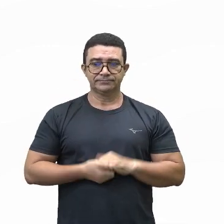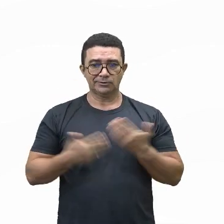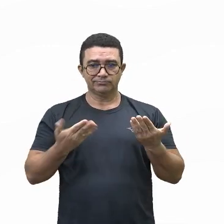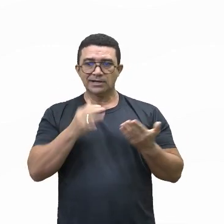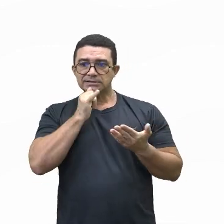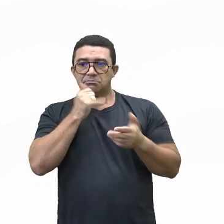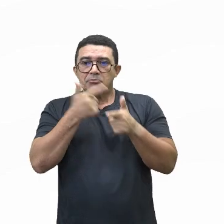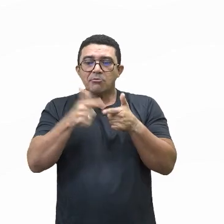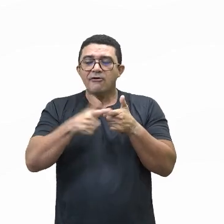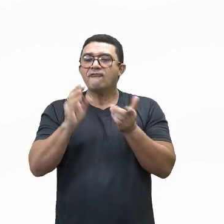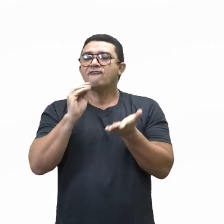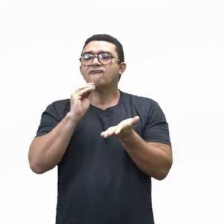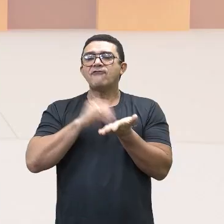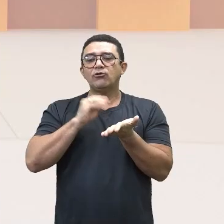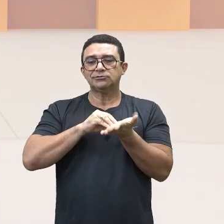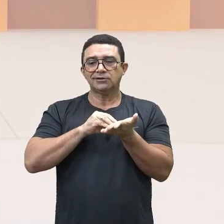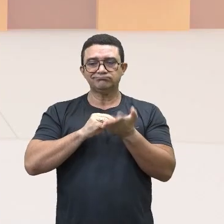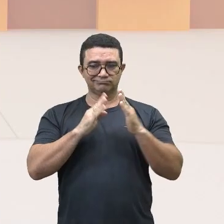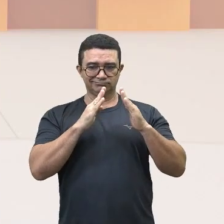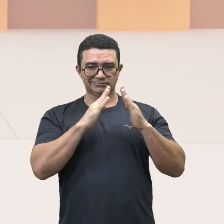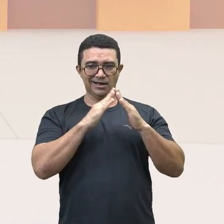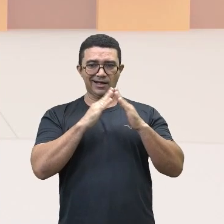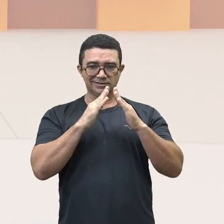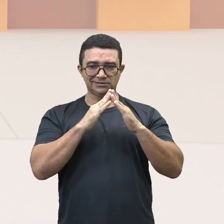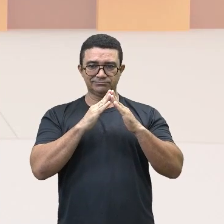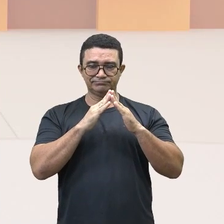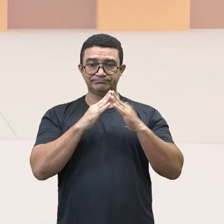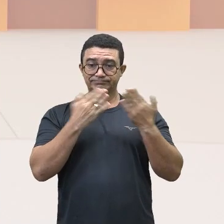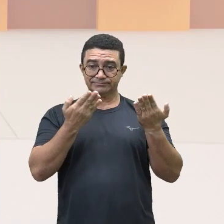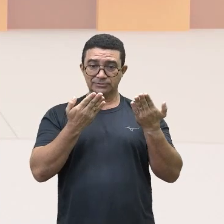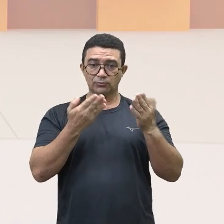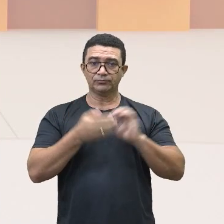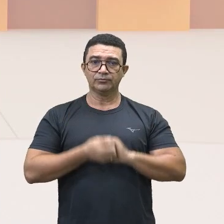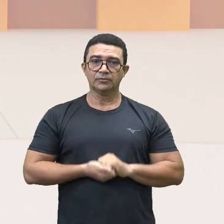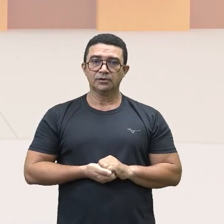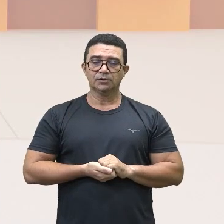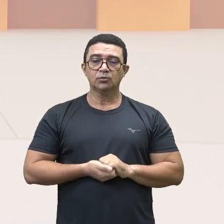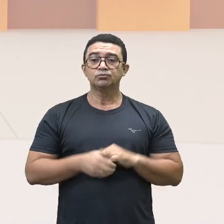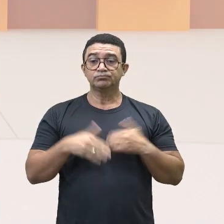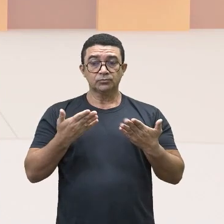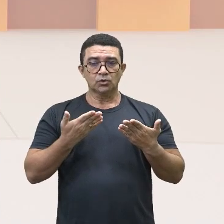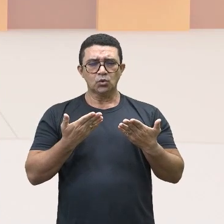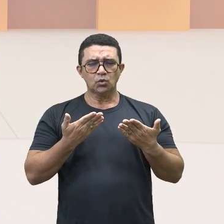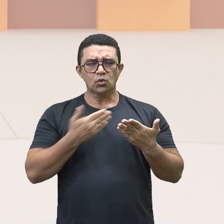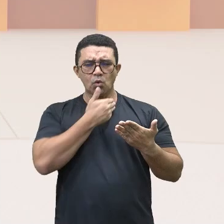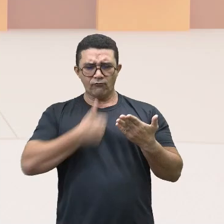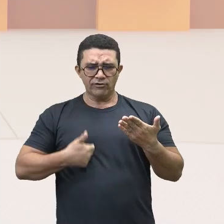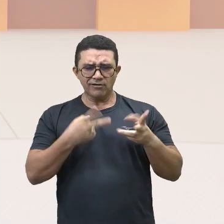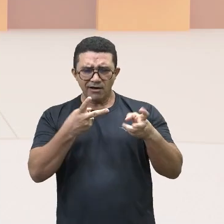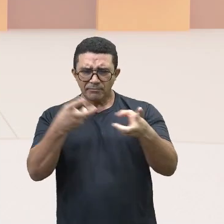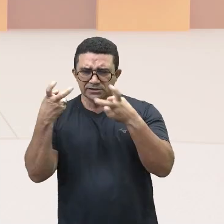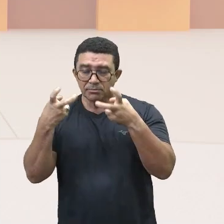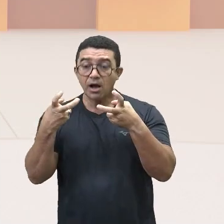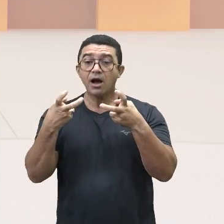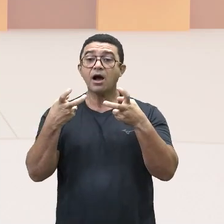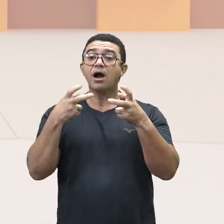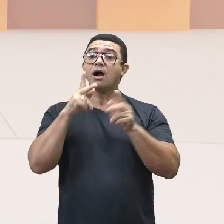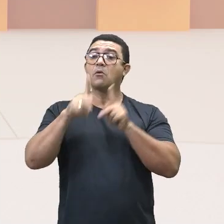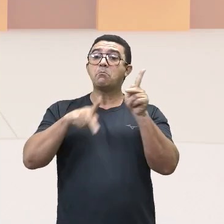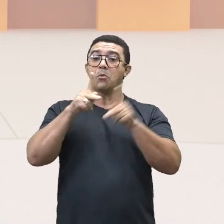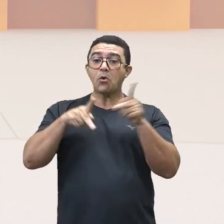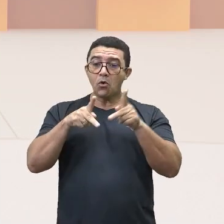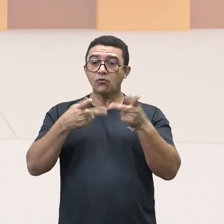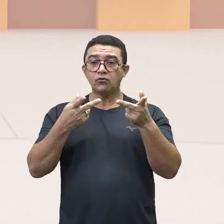por exemplo, falta de moradia. Existe falta de moradia, o governo pode perceber isso, mas a população também